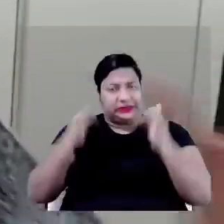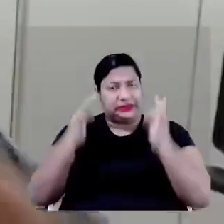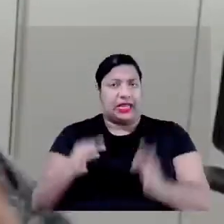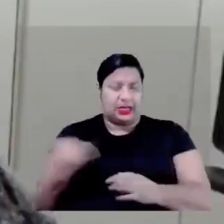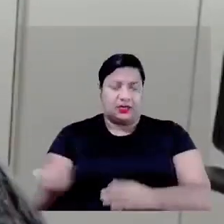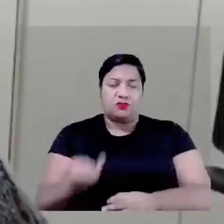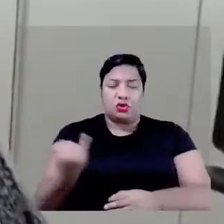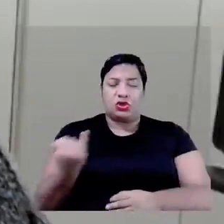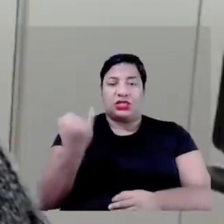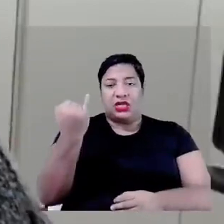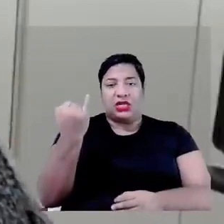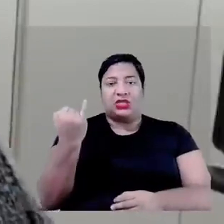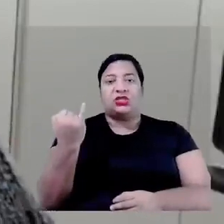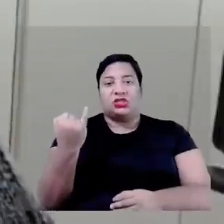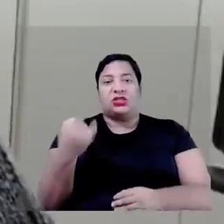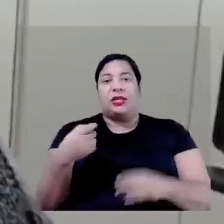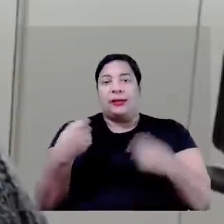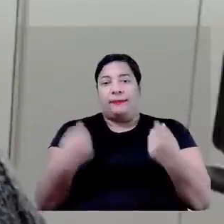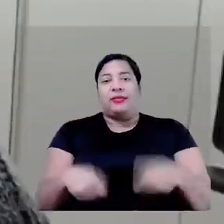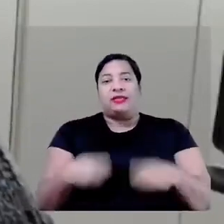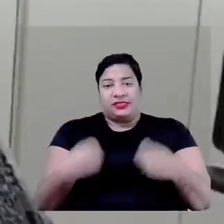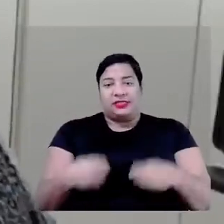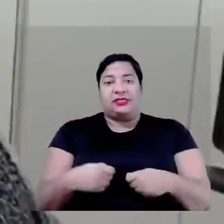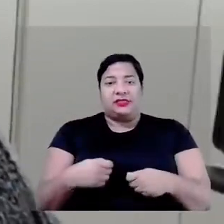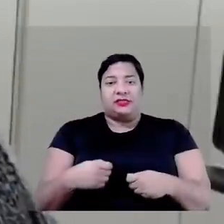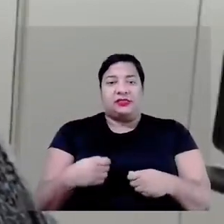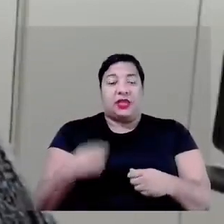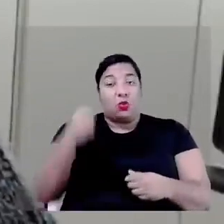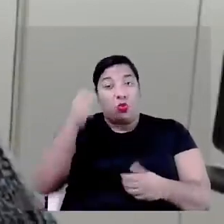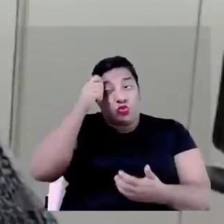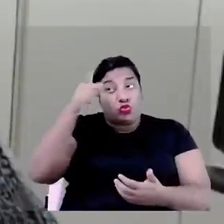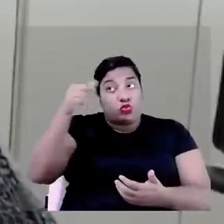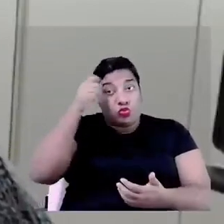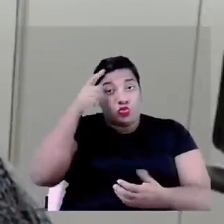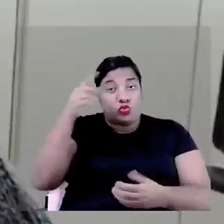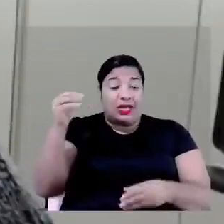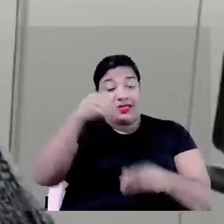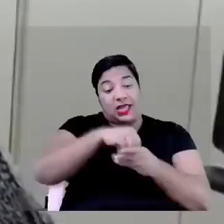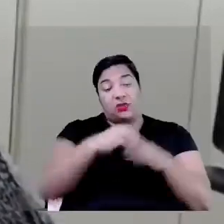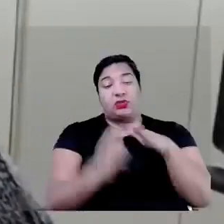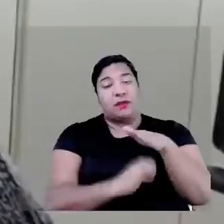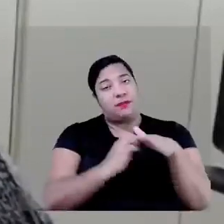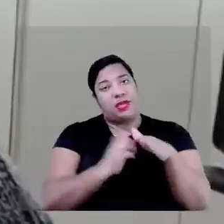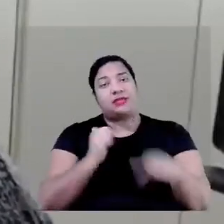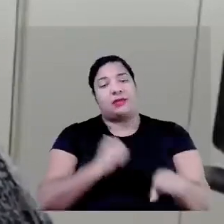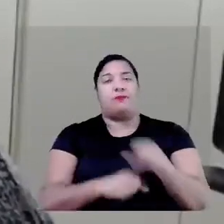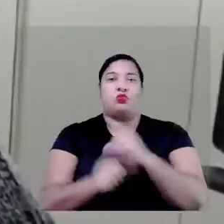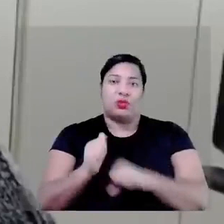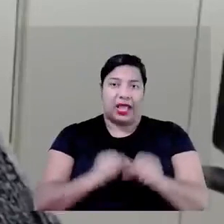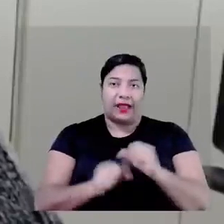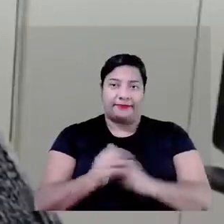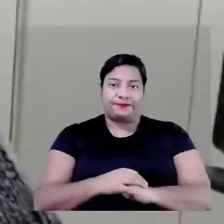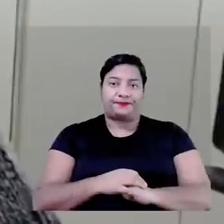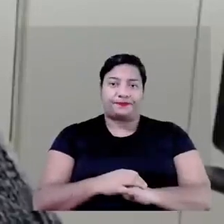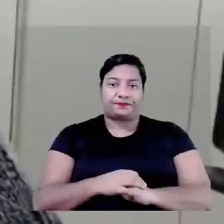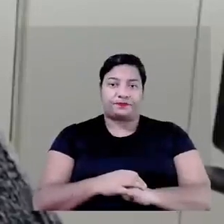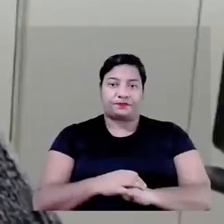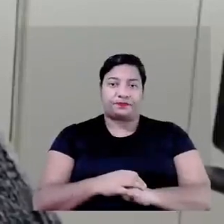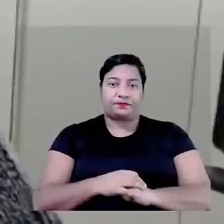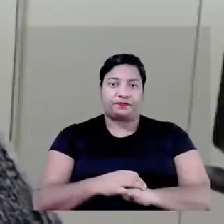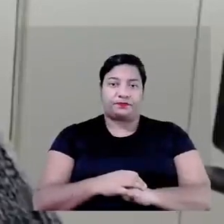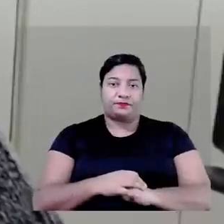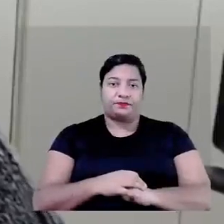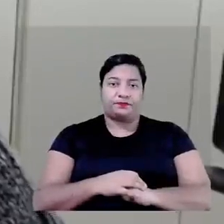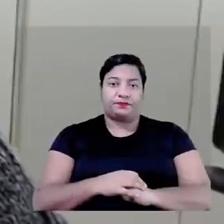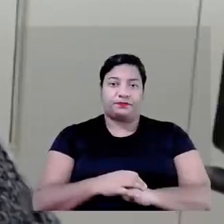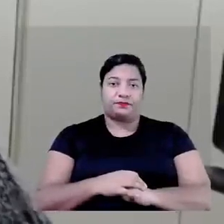que está, mais uma vez, repito, relacionado à cultura dentro de uma organização, né? Então, é mais